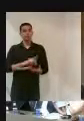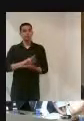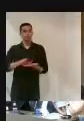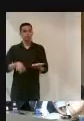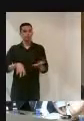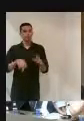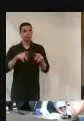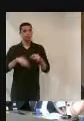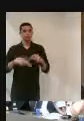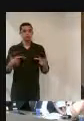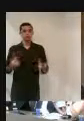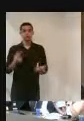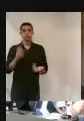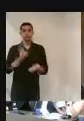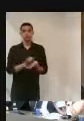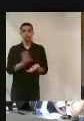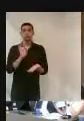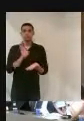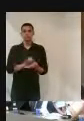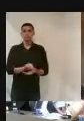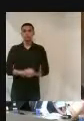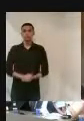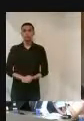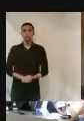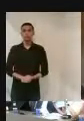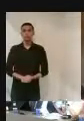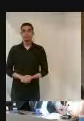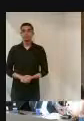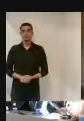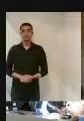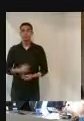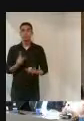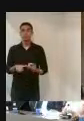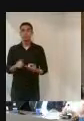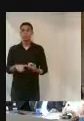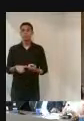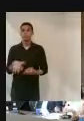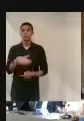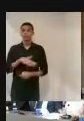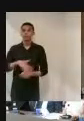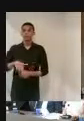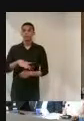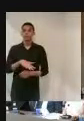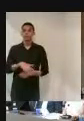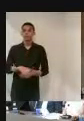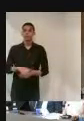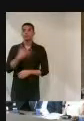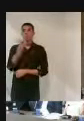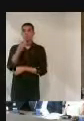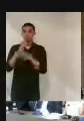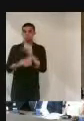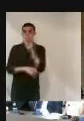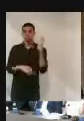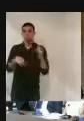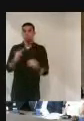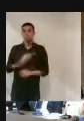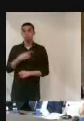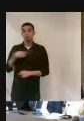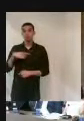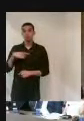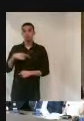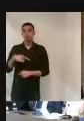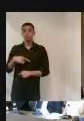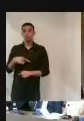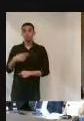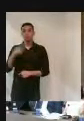de investimentos. Na questão da campanha ambiental, nós temos, na modalidade porta a porta, em que o próprio